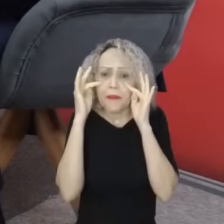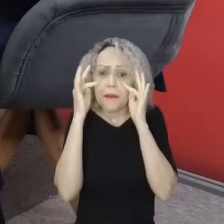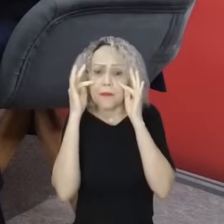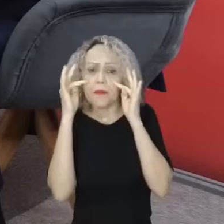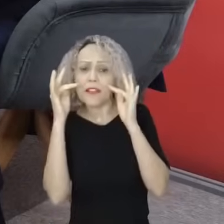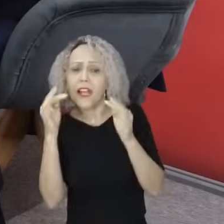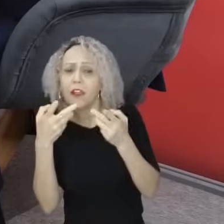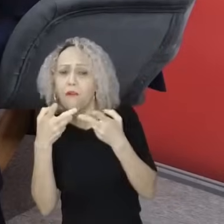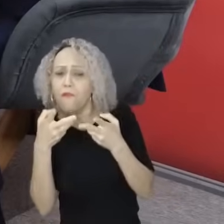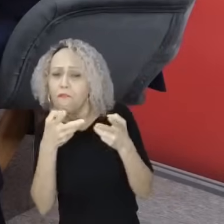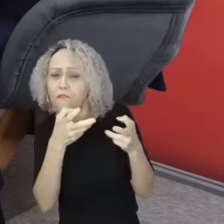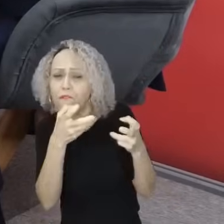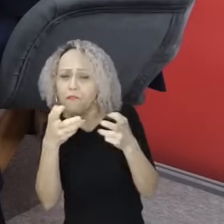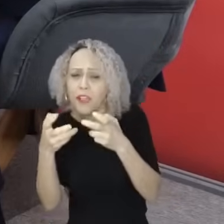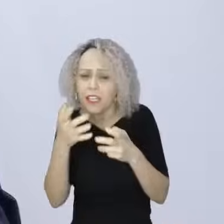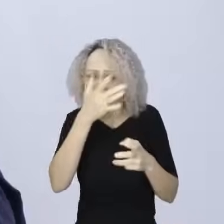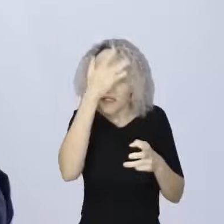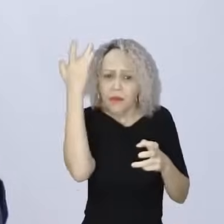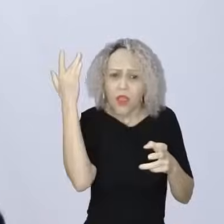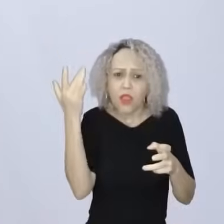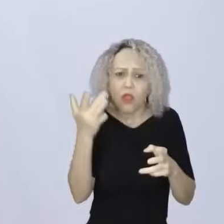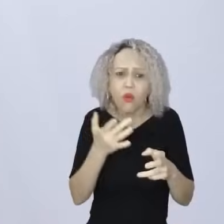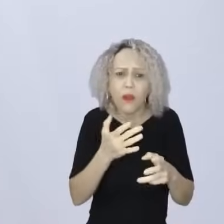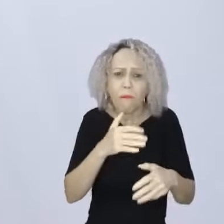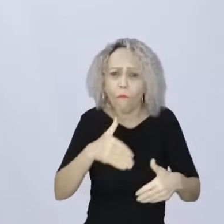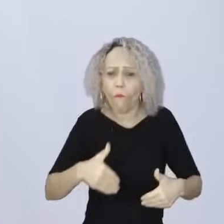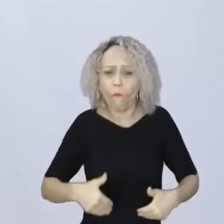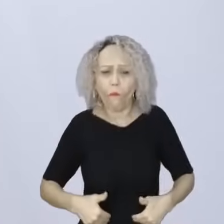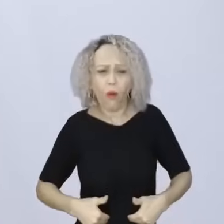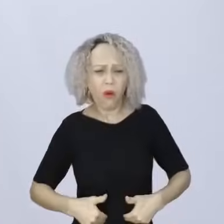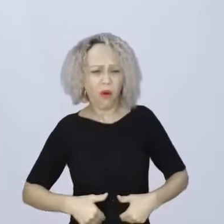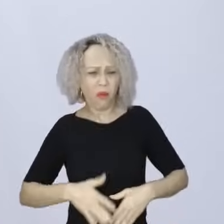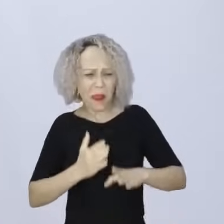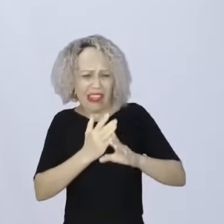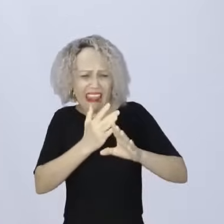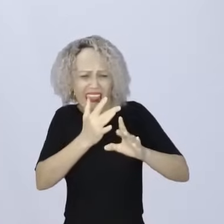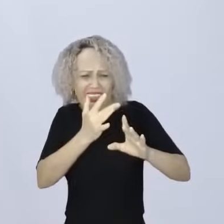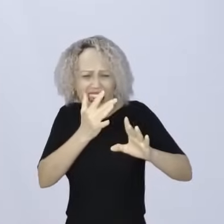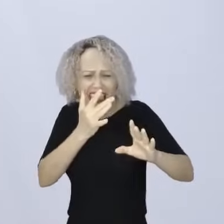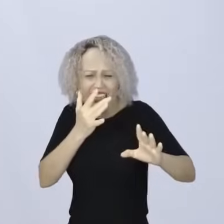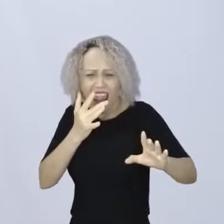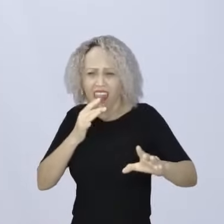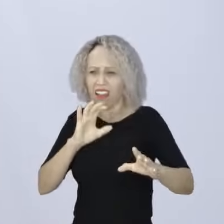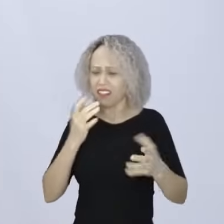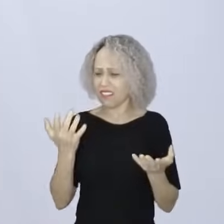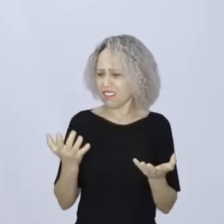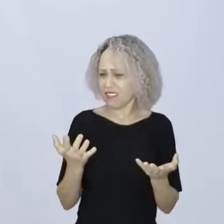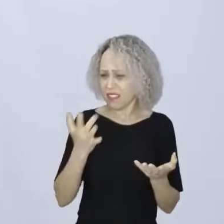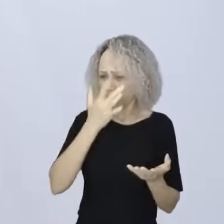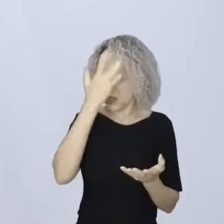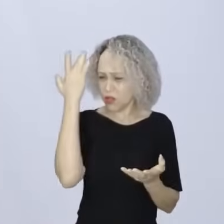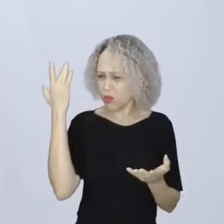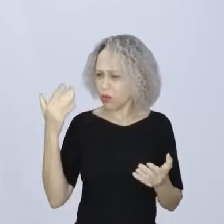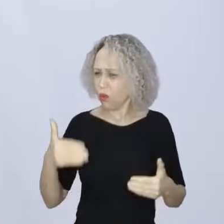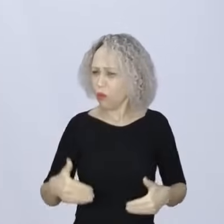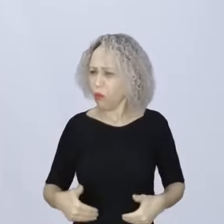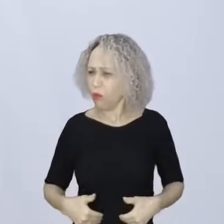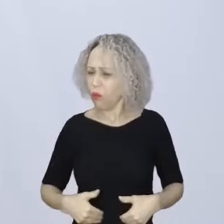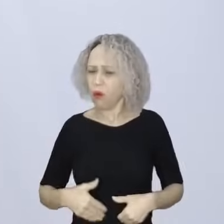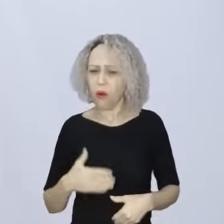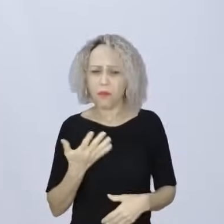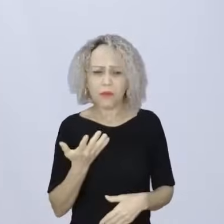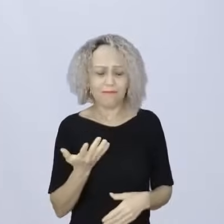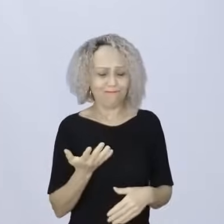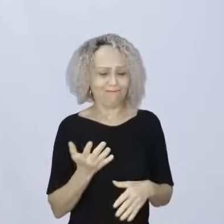fome e aqueles que estavam acompanhando e vendo no dia a dia a necessidade do povo